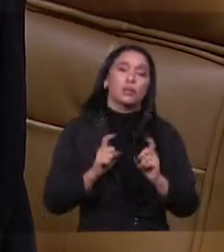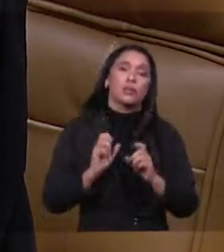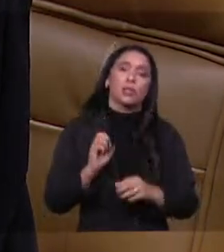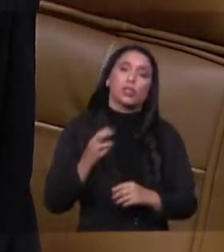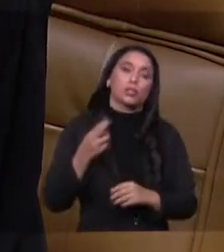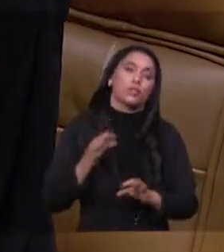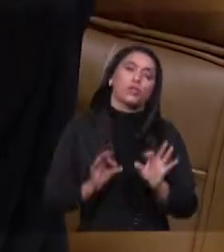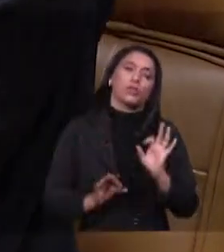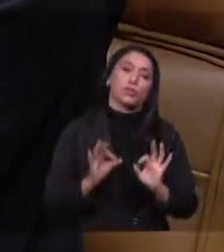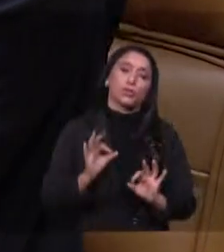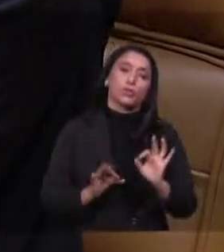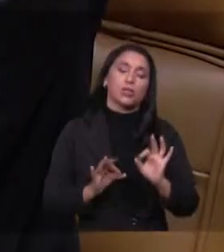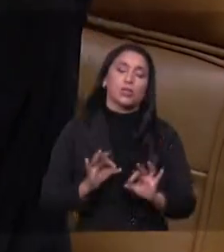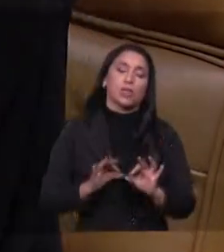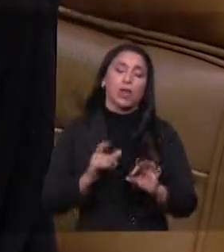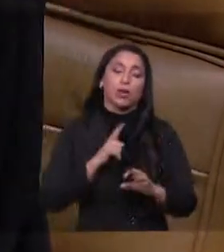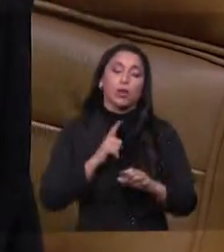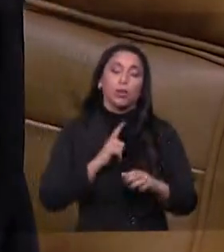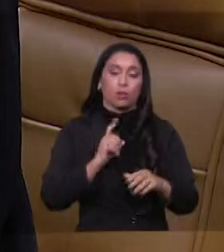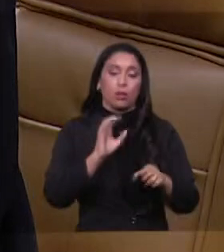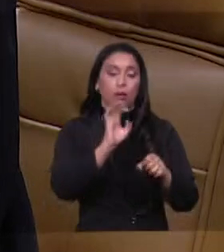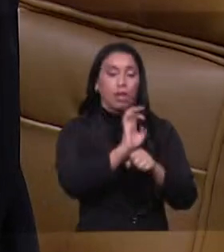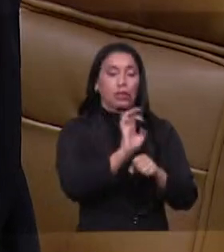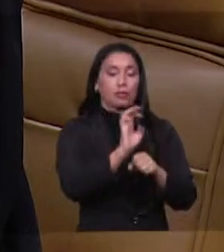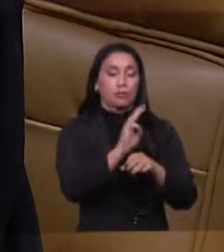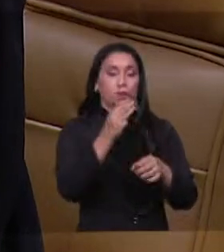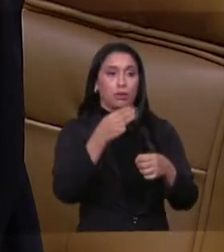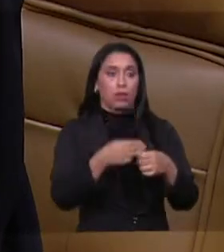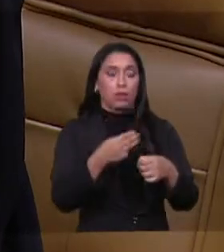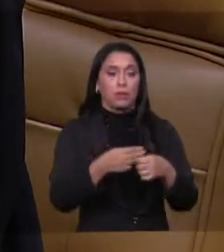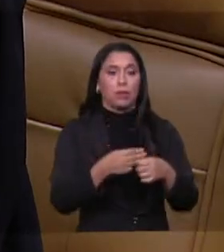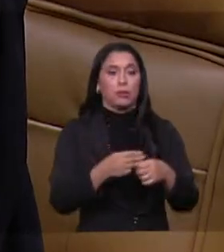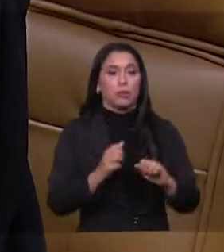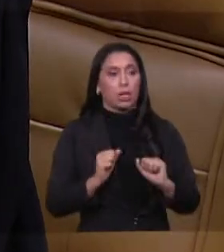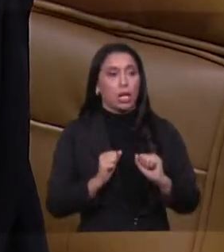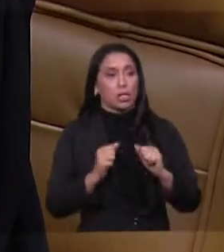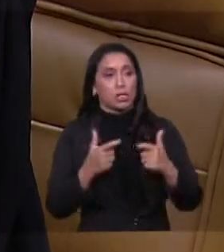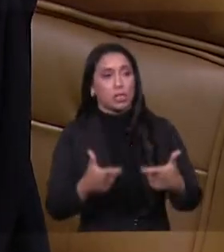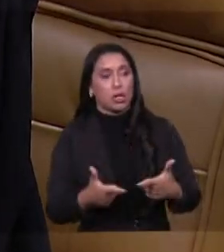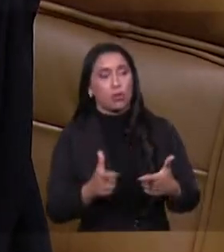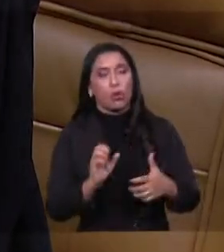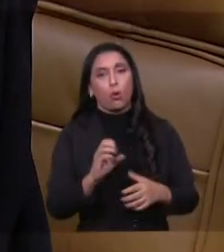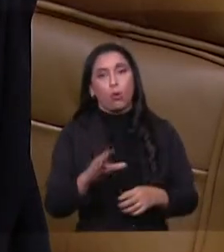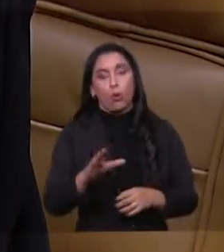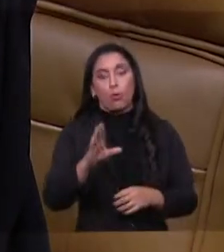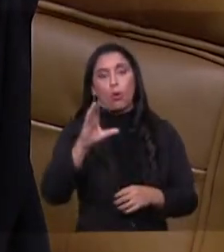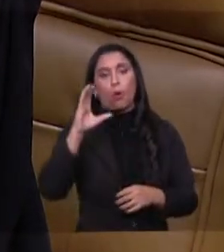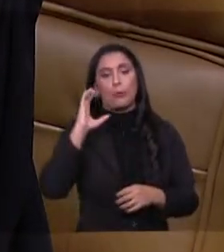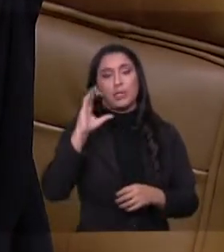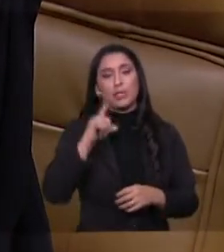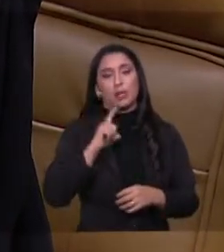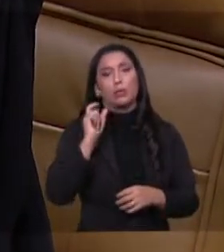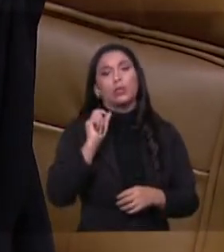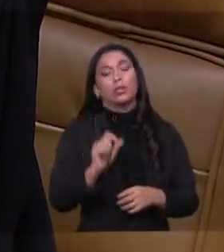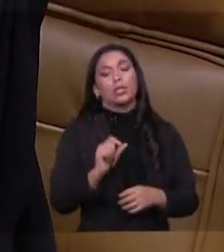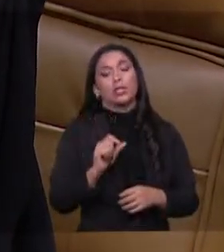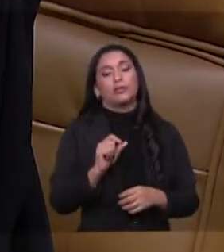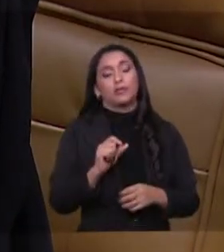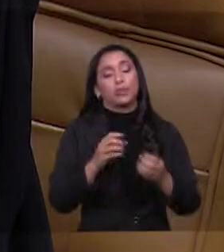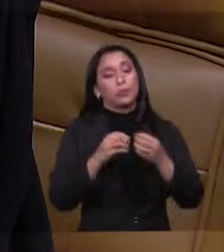em detrimento do ente público que, por ações ou omissões, tenham promovido dano com a